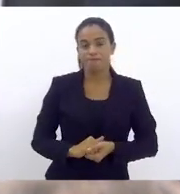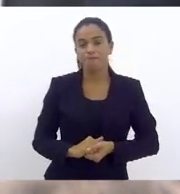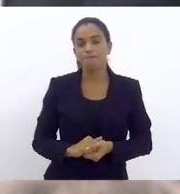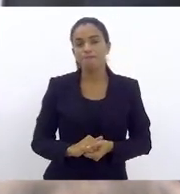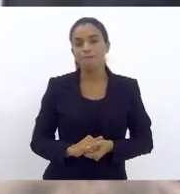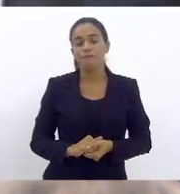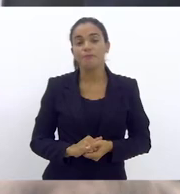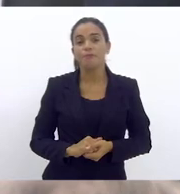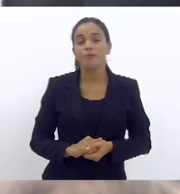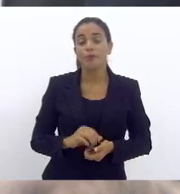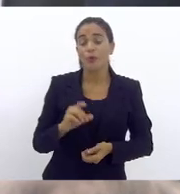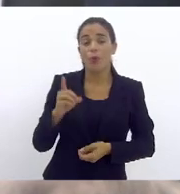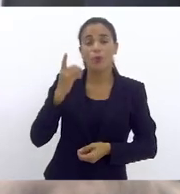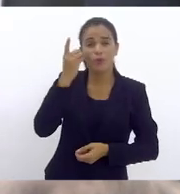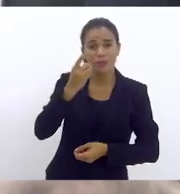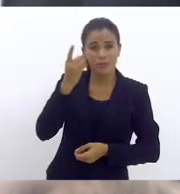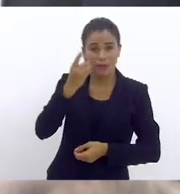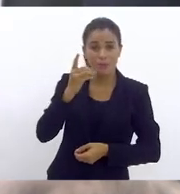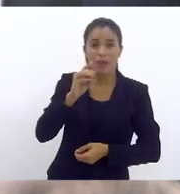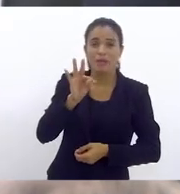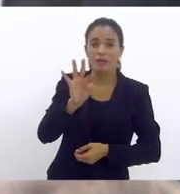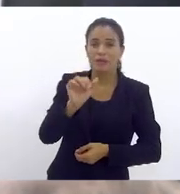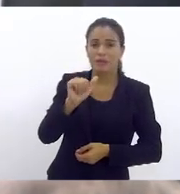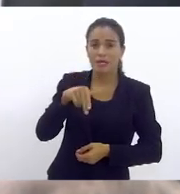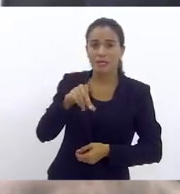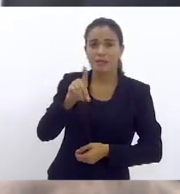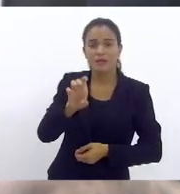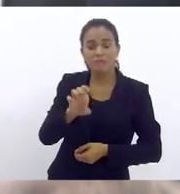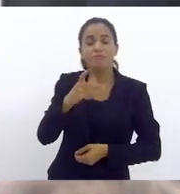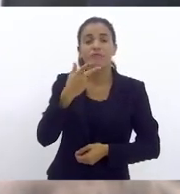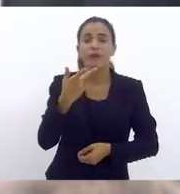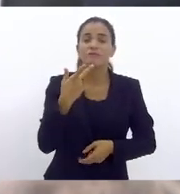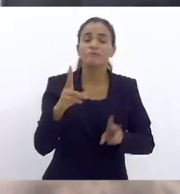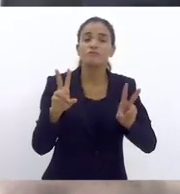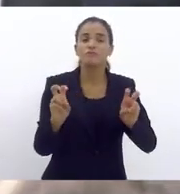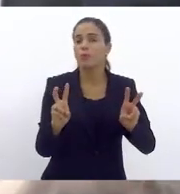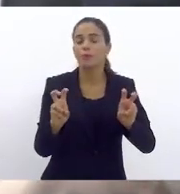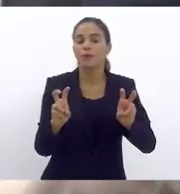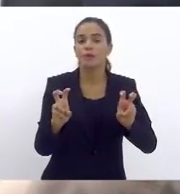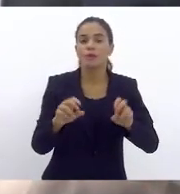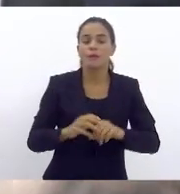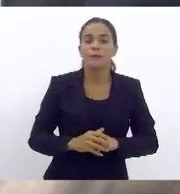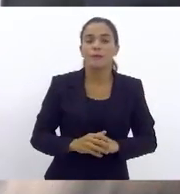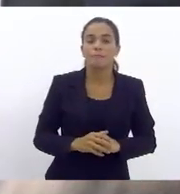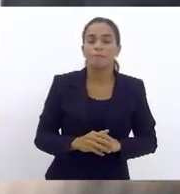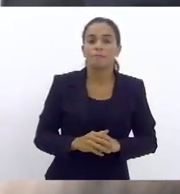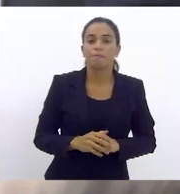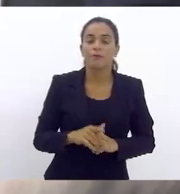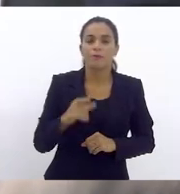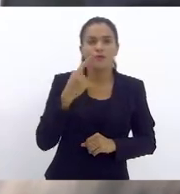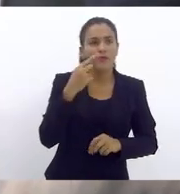o Dante coloca uma questão muito importante que é veja quando você olha a dinâmica